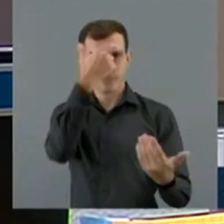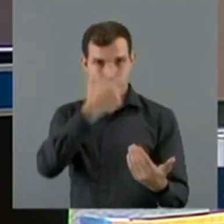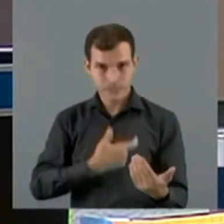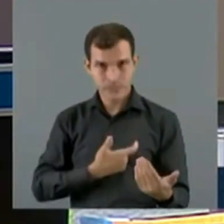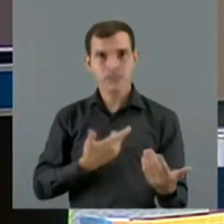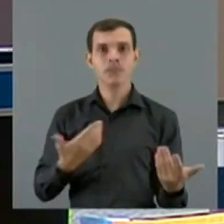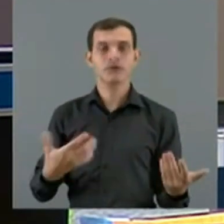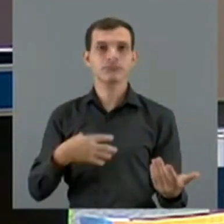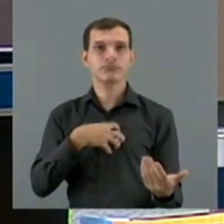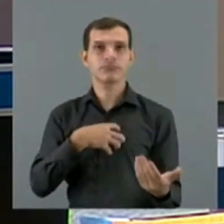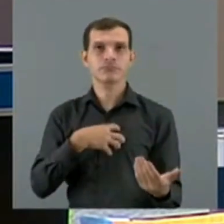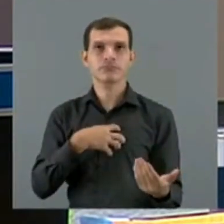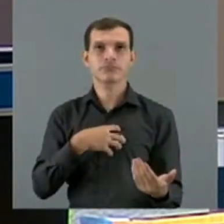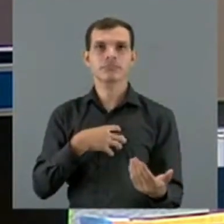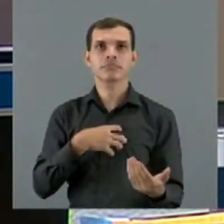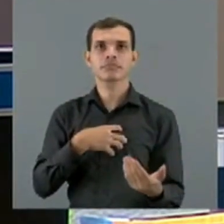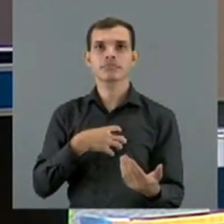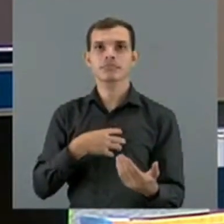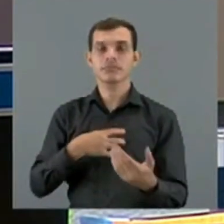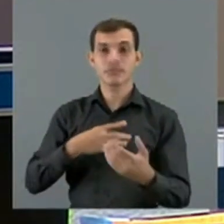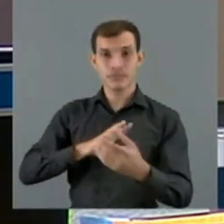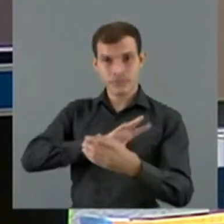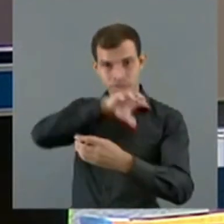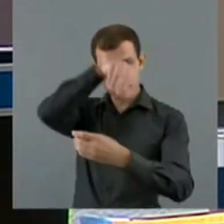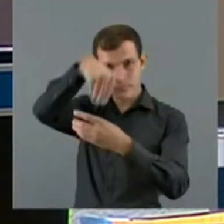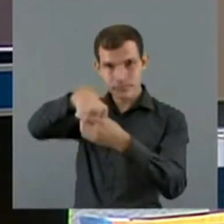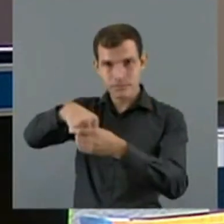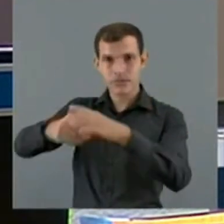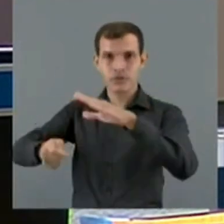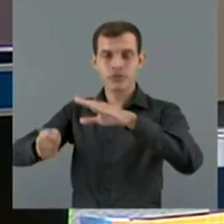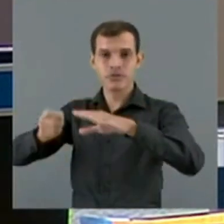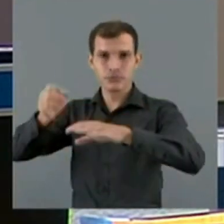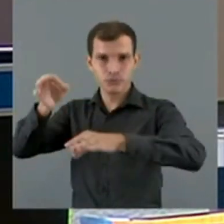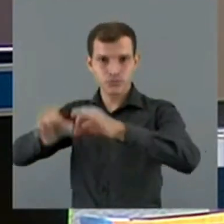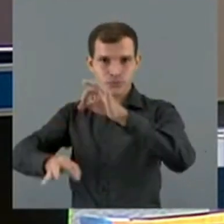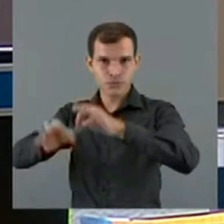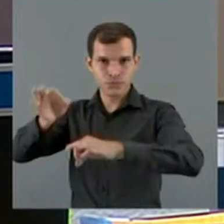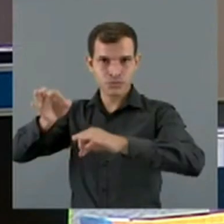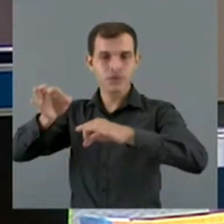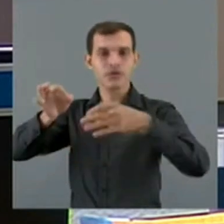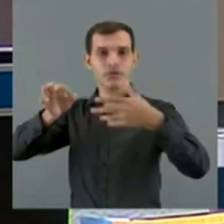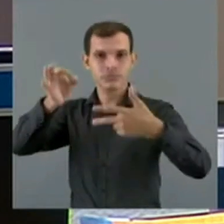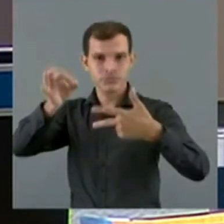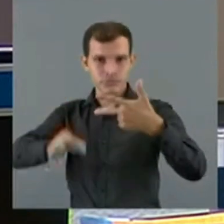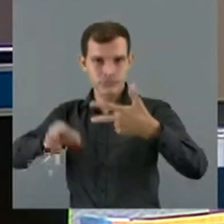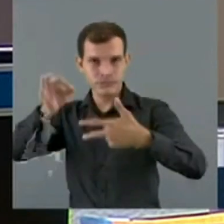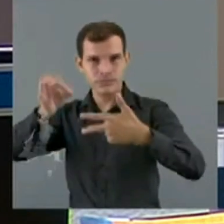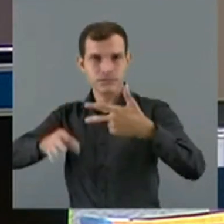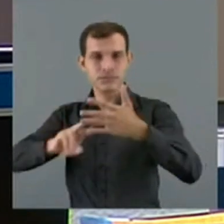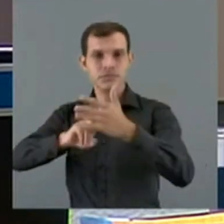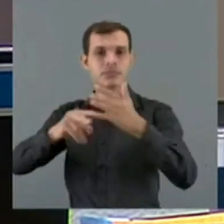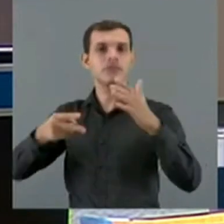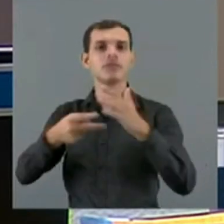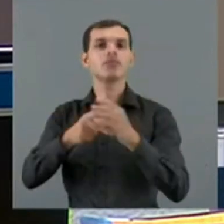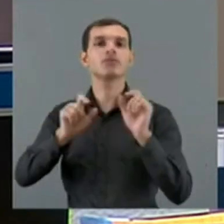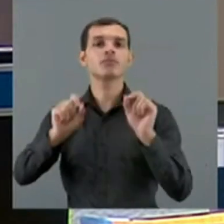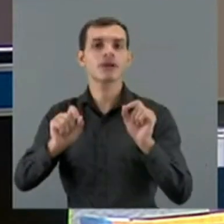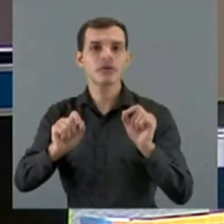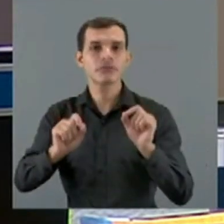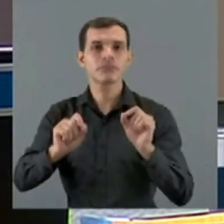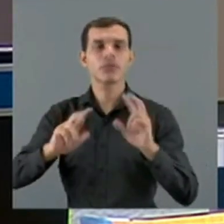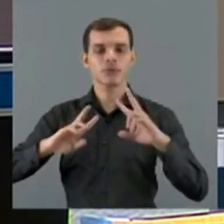mim, estar no judiciário é sinônimo de humanismo e, principalmente, de